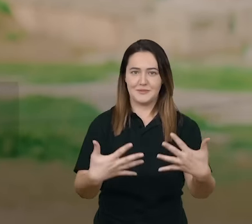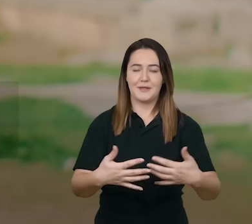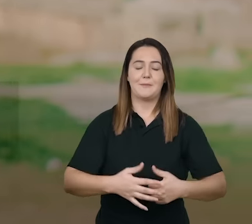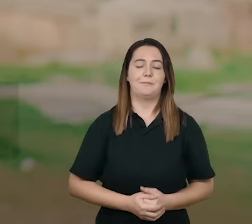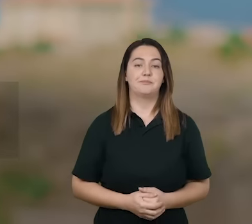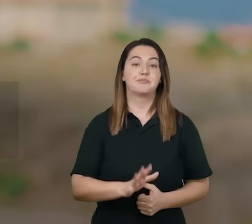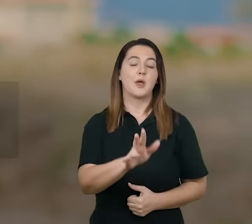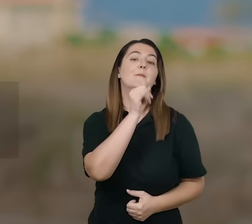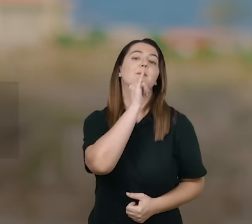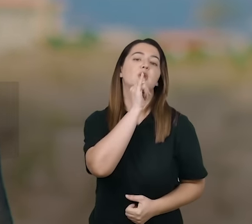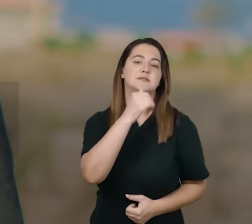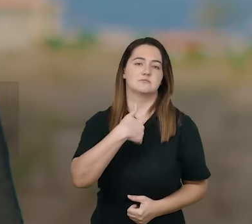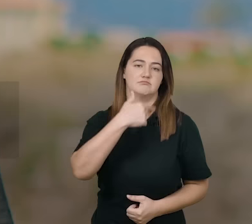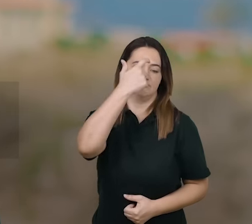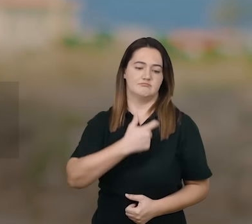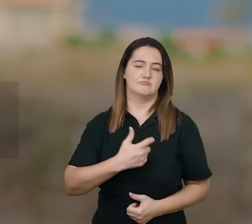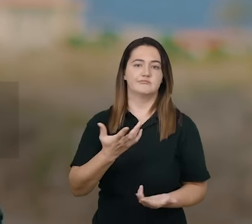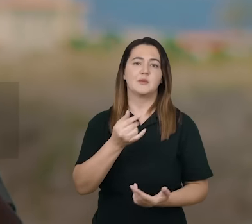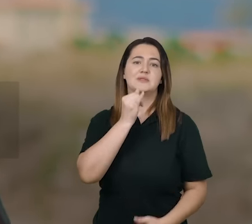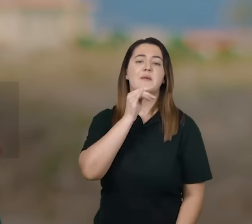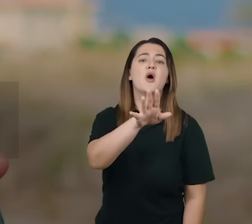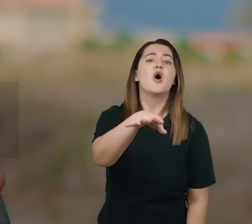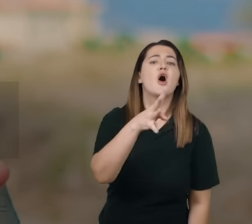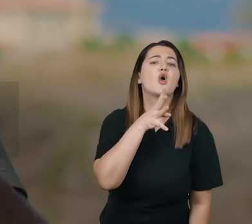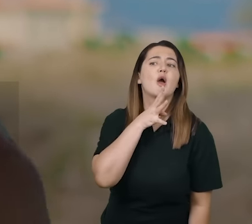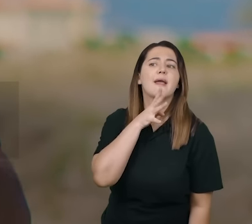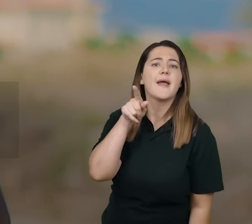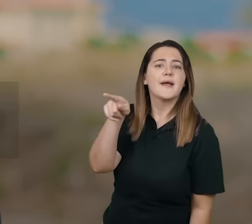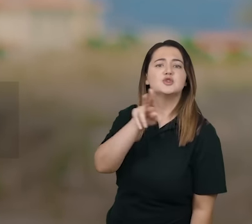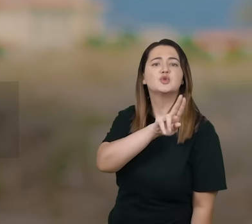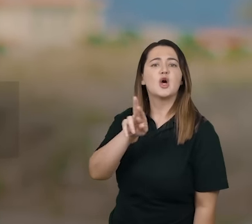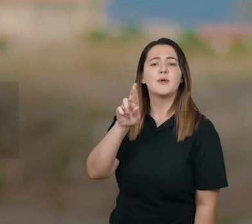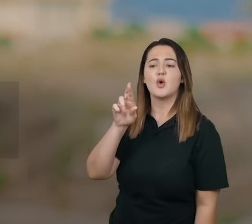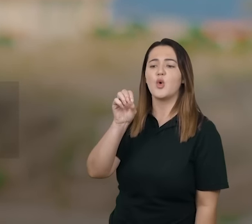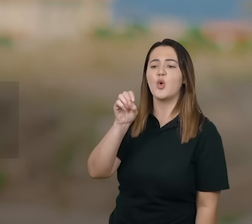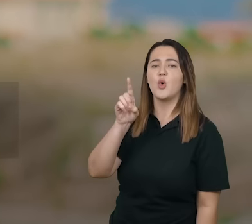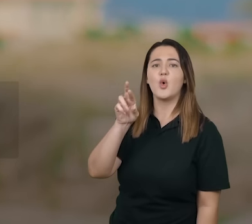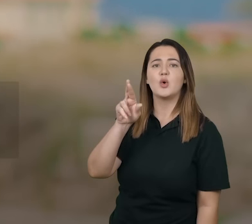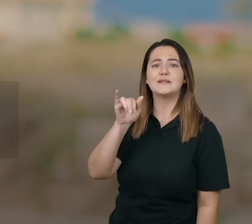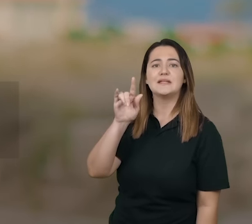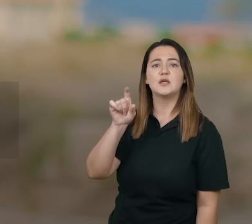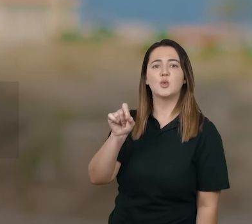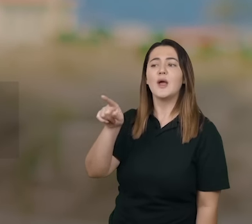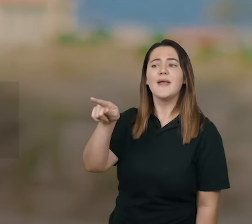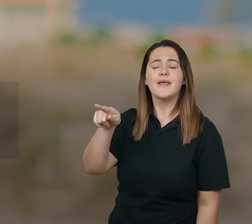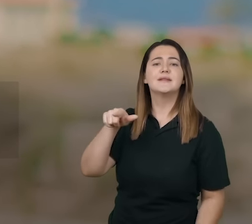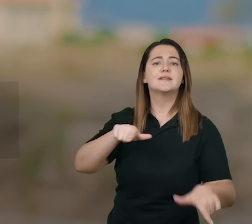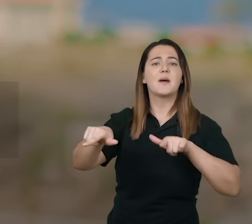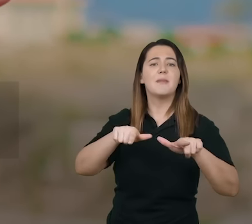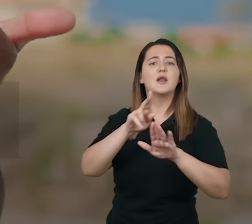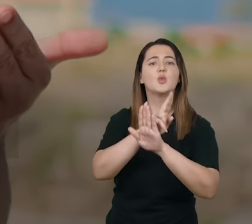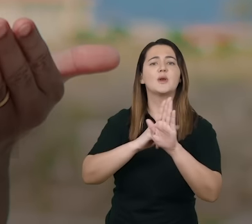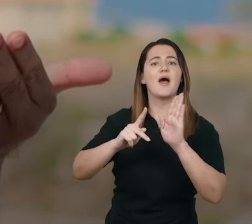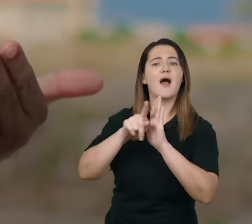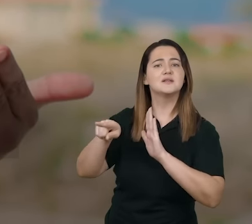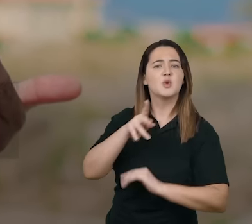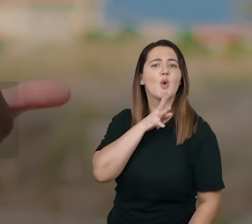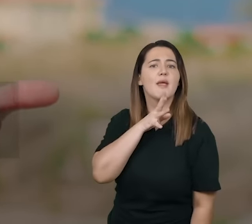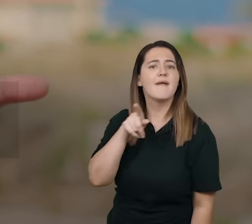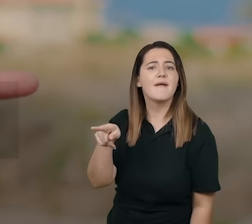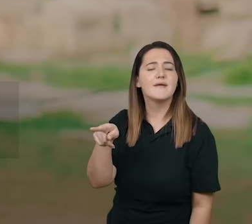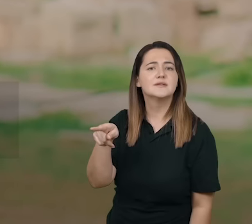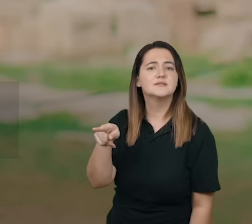quero dizer. Se você disser o Rodrigo, que trabalha no NASP, bom, tem mais de um Rodrigo que trabalha